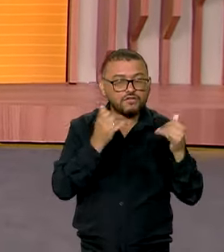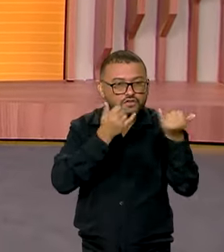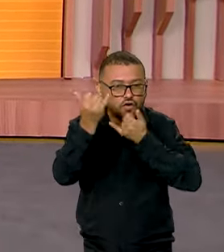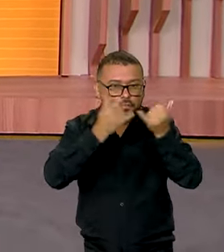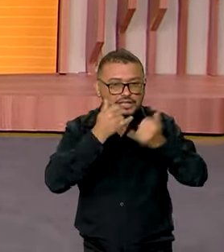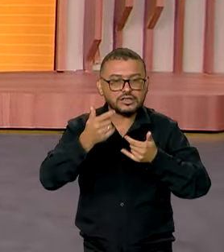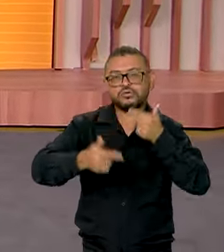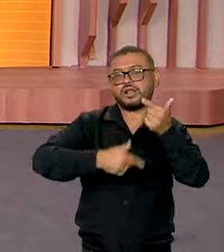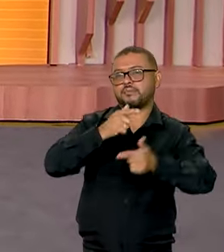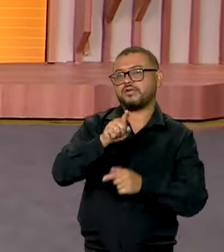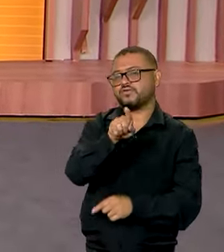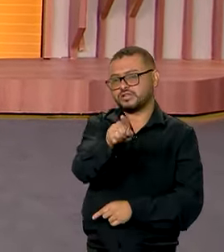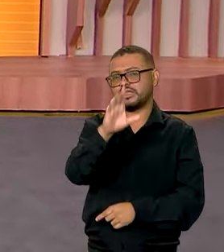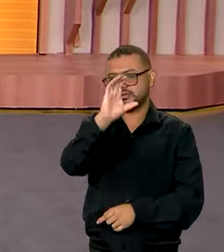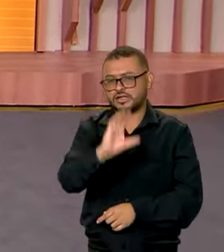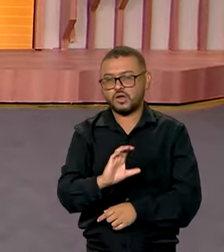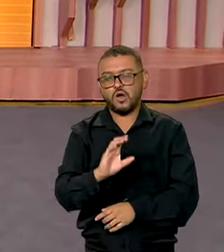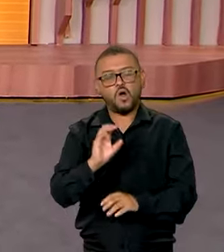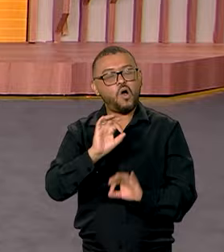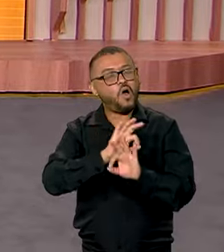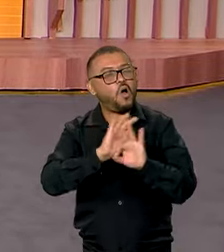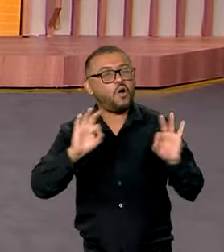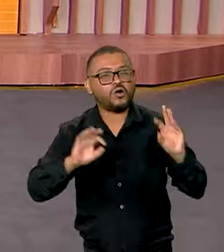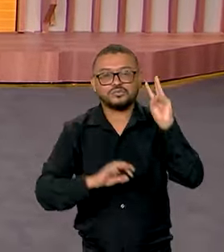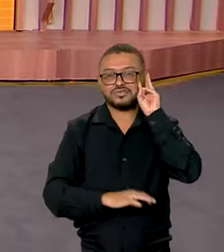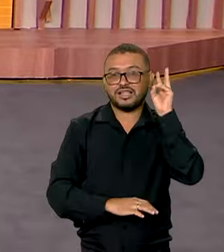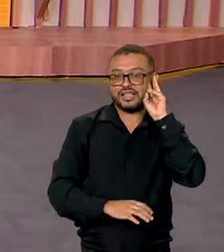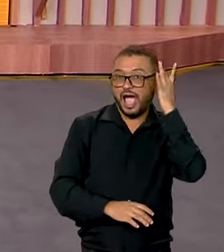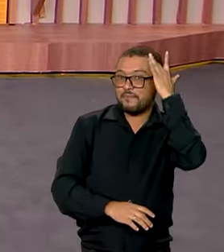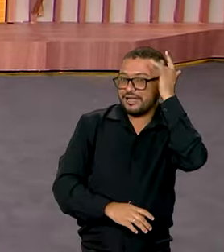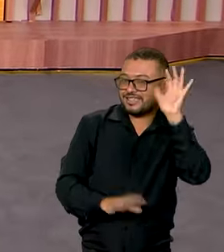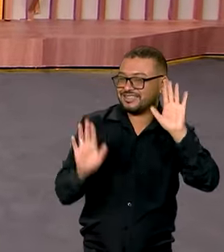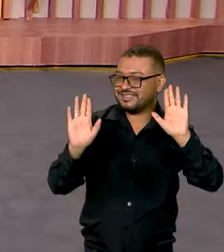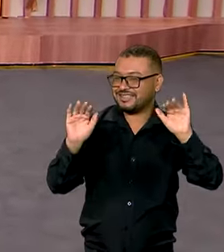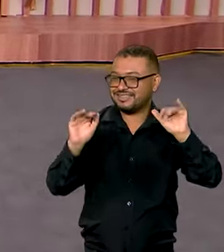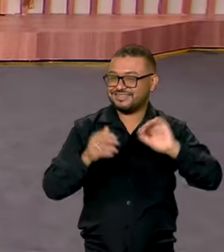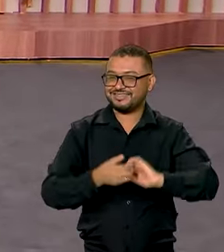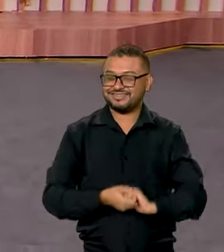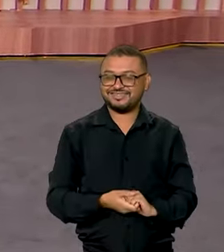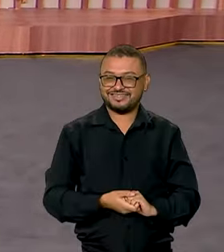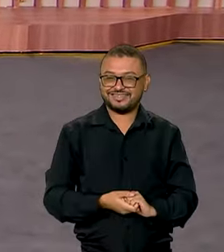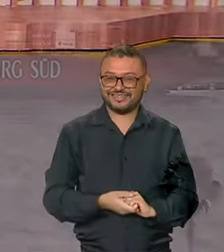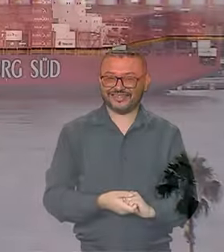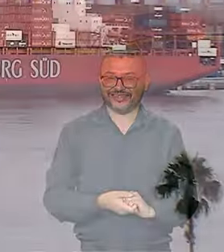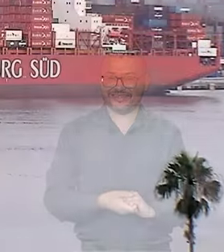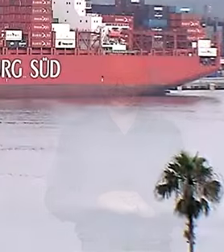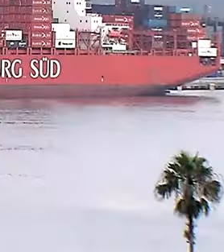serviços para você, cidadão. Uma ótima terça-feira, até amanhã, tchau!